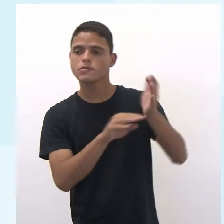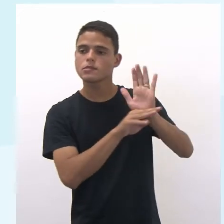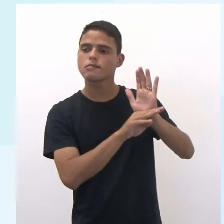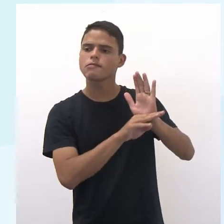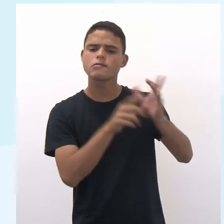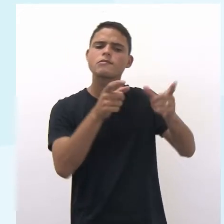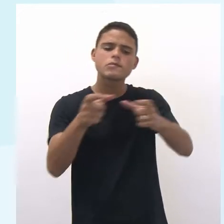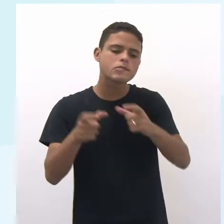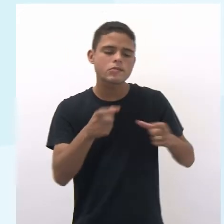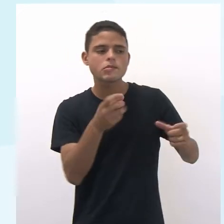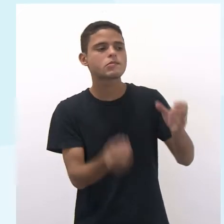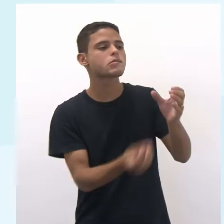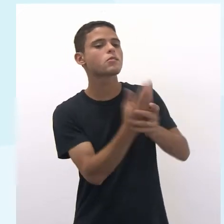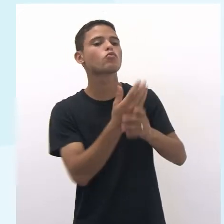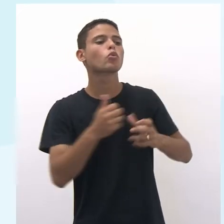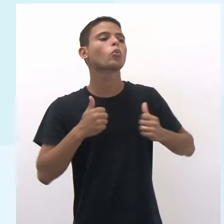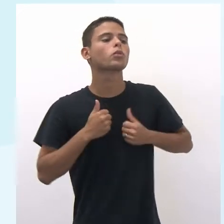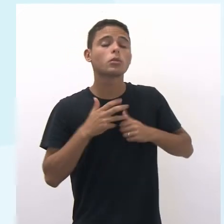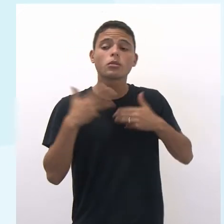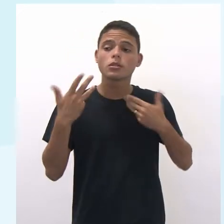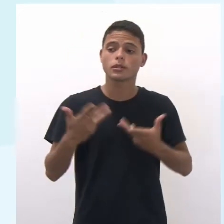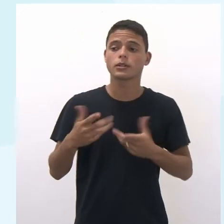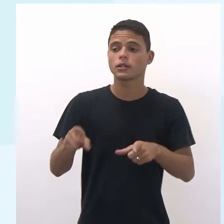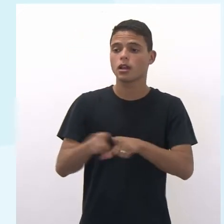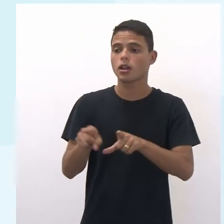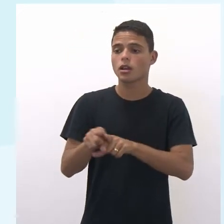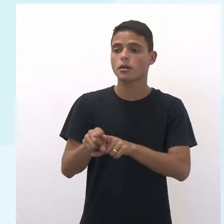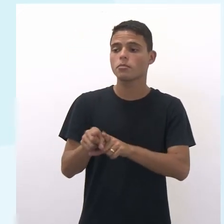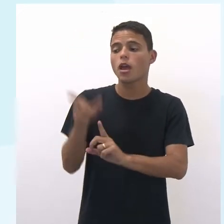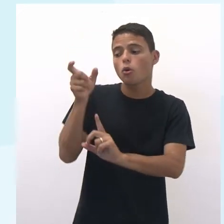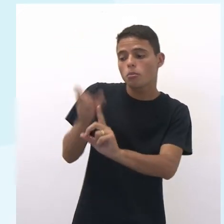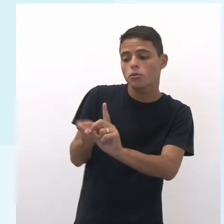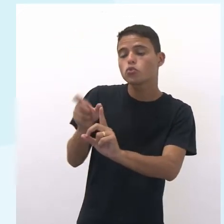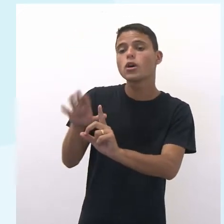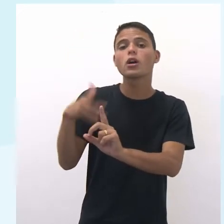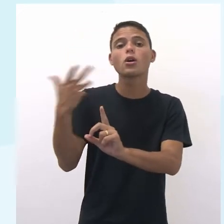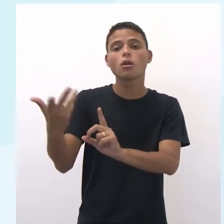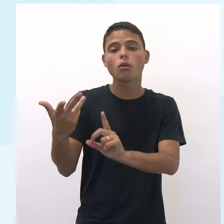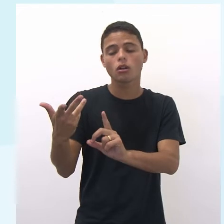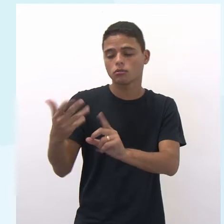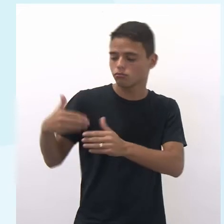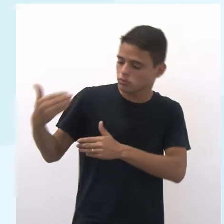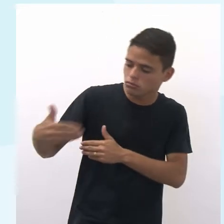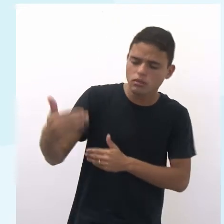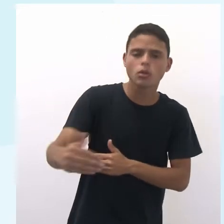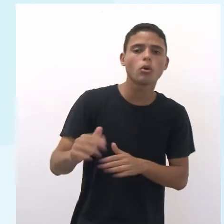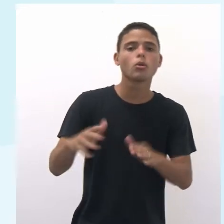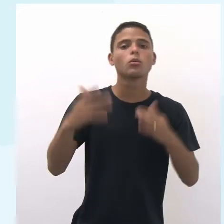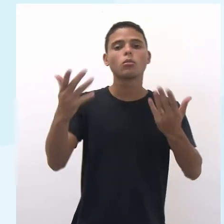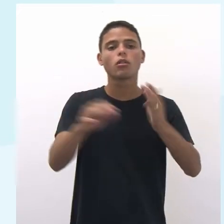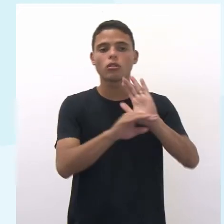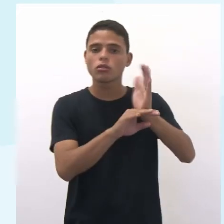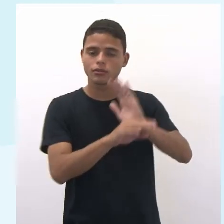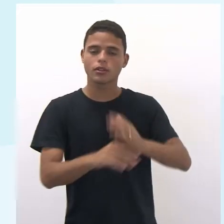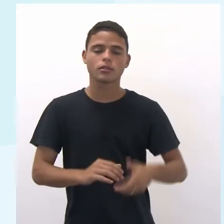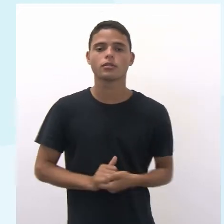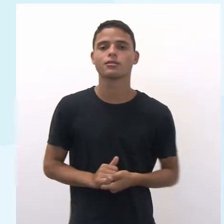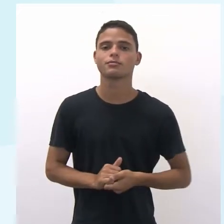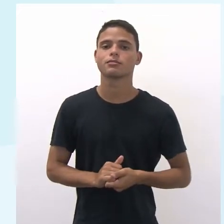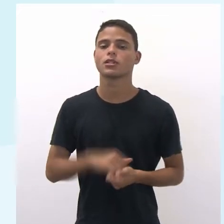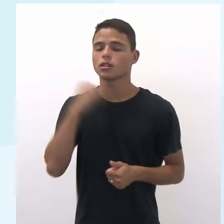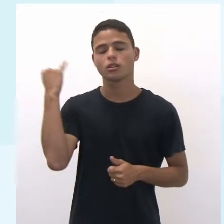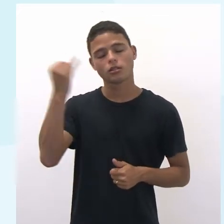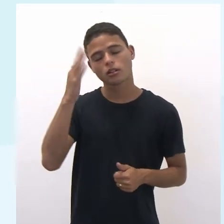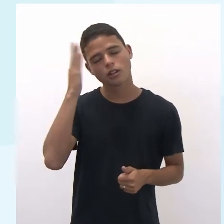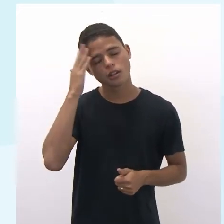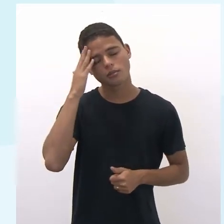ele veio, quem é o diretor, quem são os atores, qual é a linha, né, deste vídeo. É bem importante